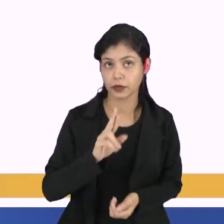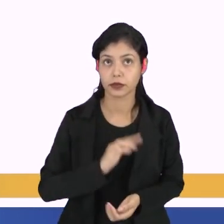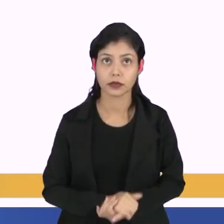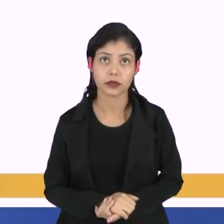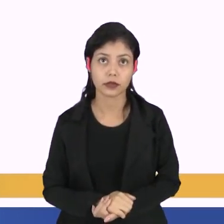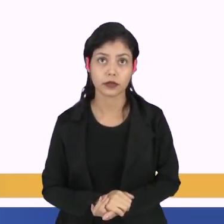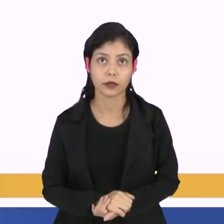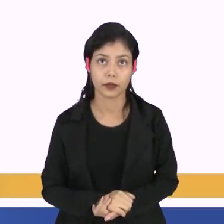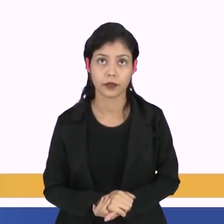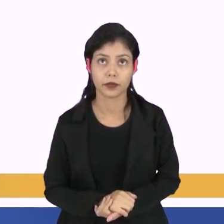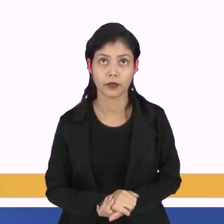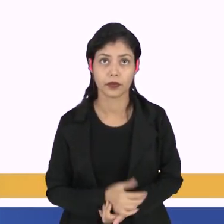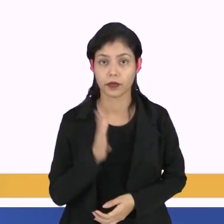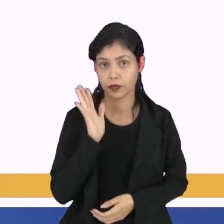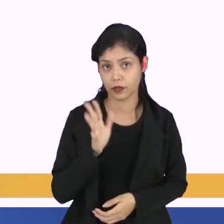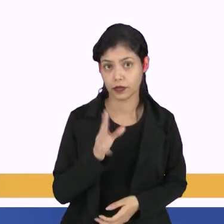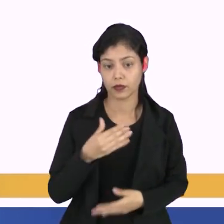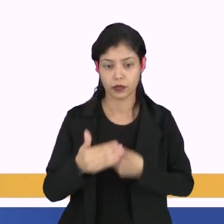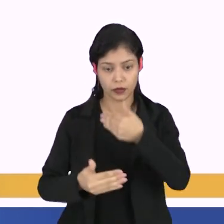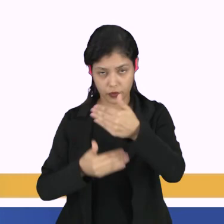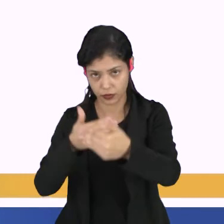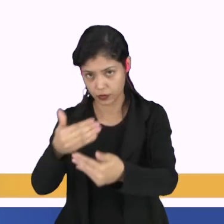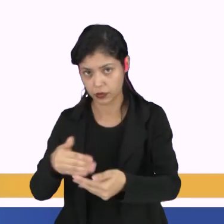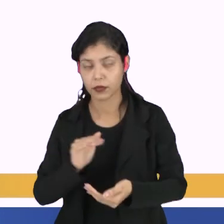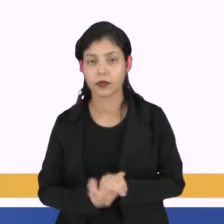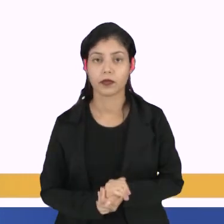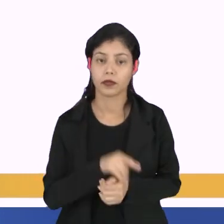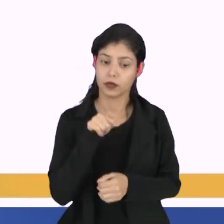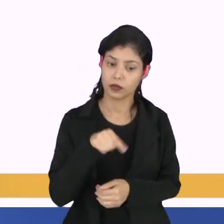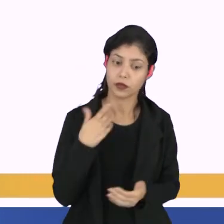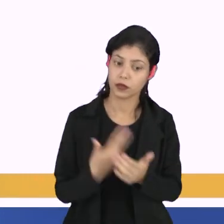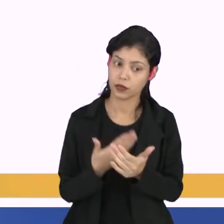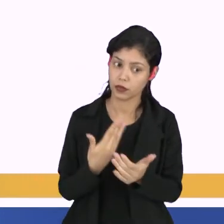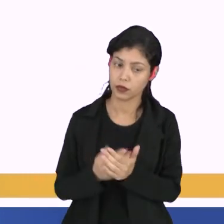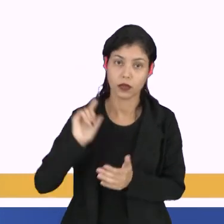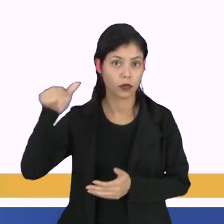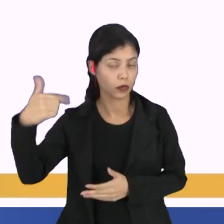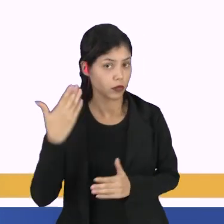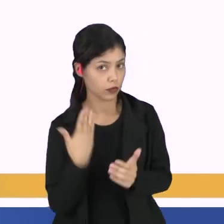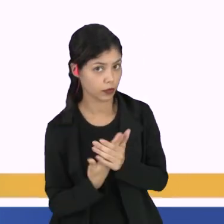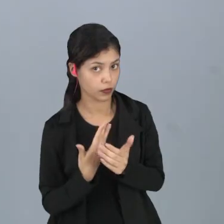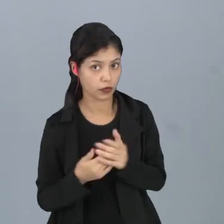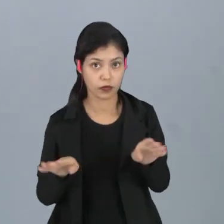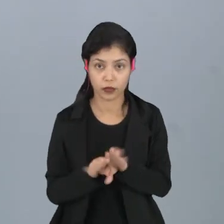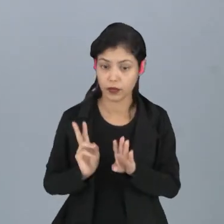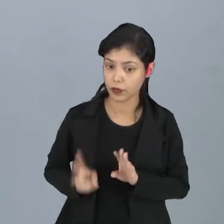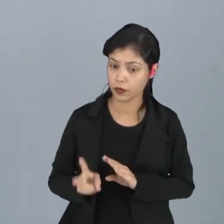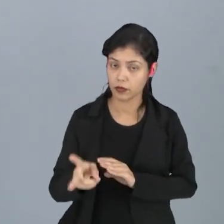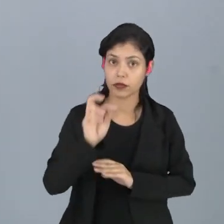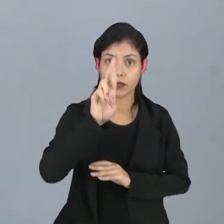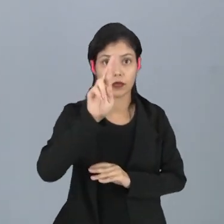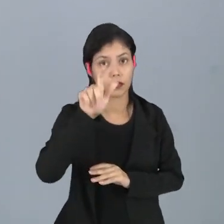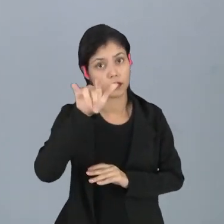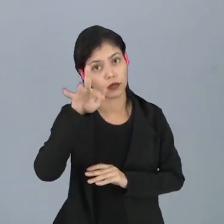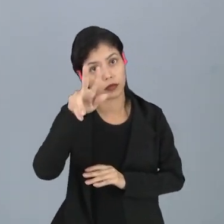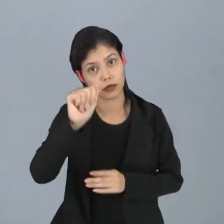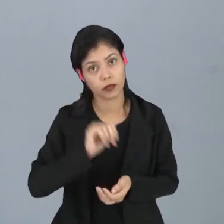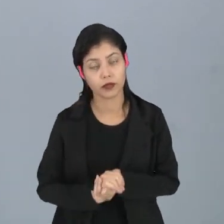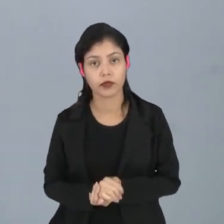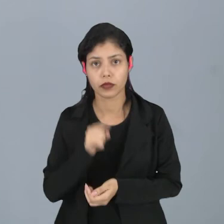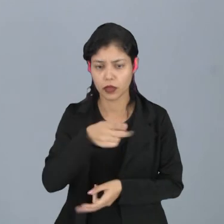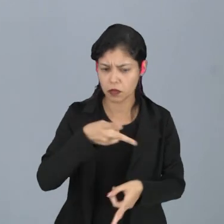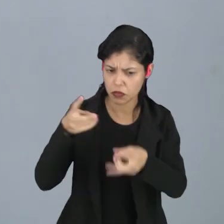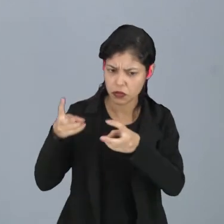né, como já vem sendo desenvolvendo tanto nessa aula quanto em outra aula sobre frequência relativa. E aí